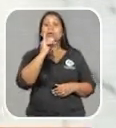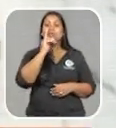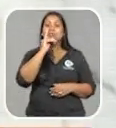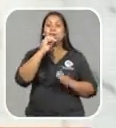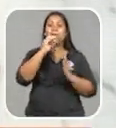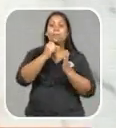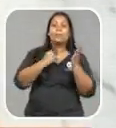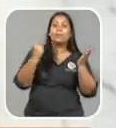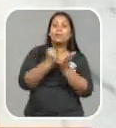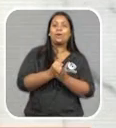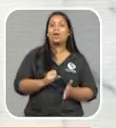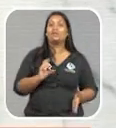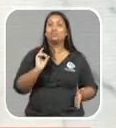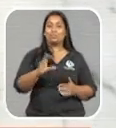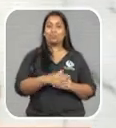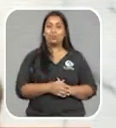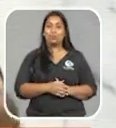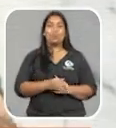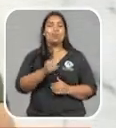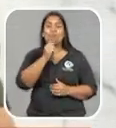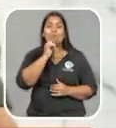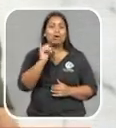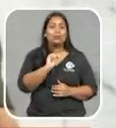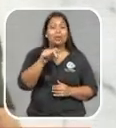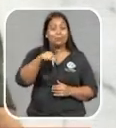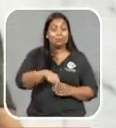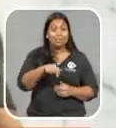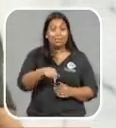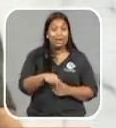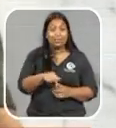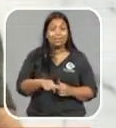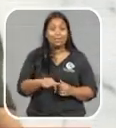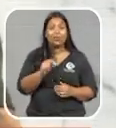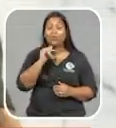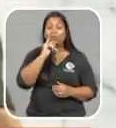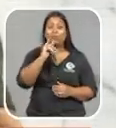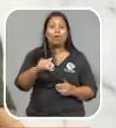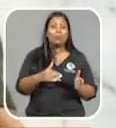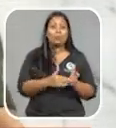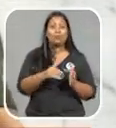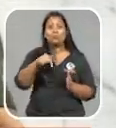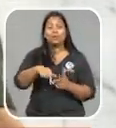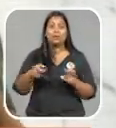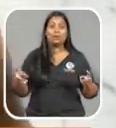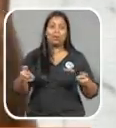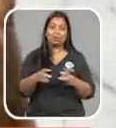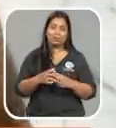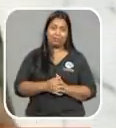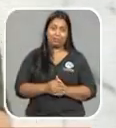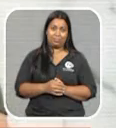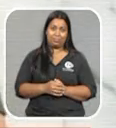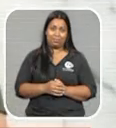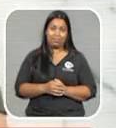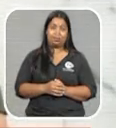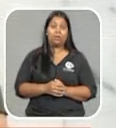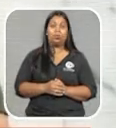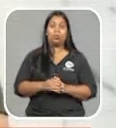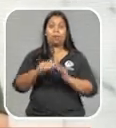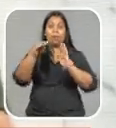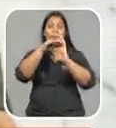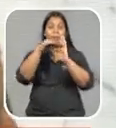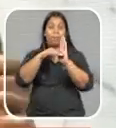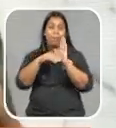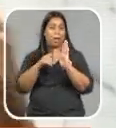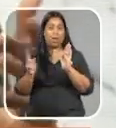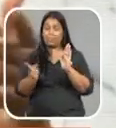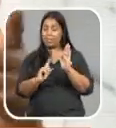palavra é a Casa Exatamente. Do Povo. Exatamente. Não é à toa. Não é para cumprir tabela, né? Não é para cumprir tabela. Então tem essa cultura, essa mania. Não, não, não